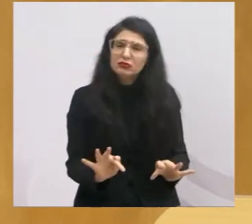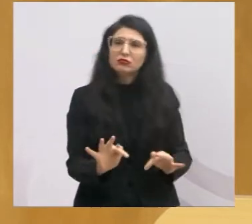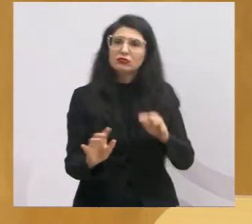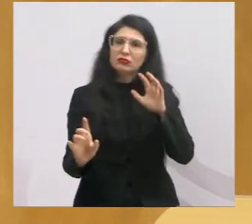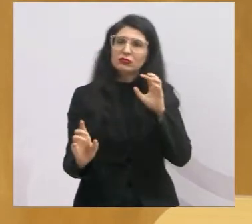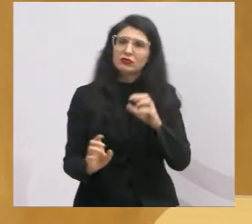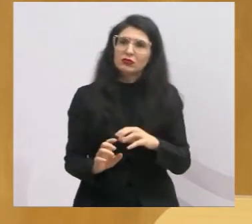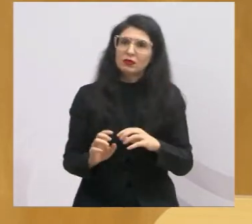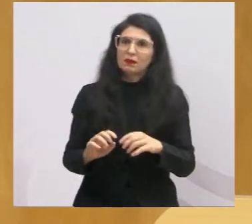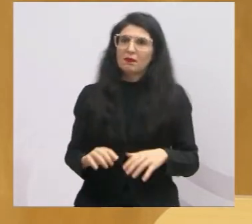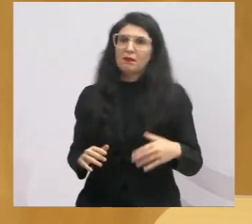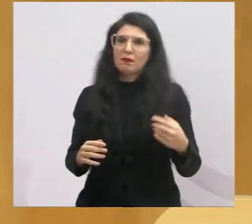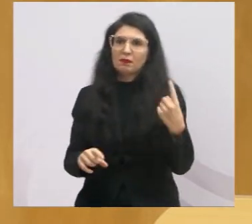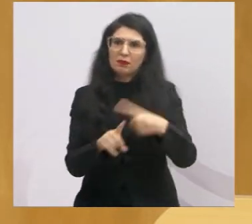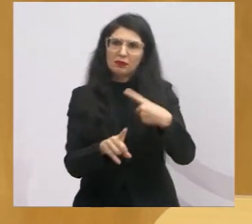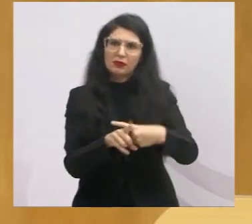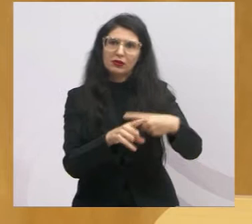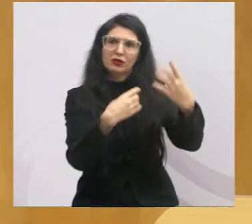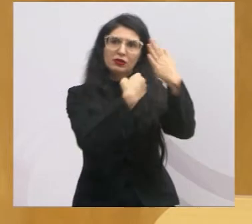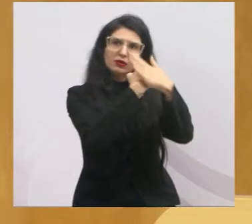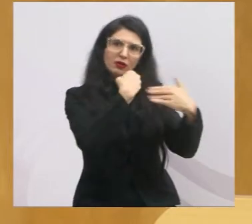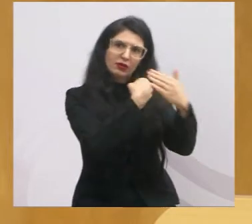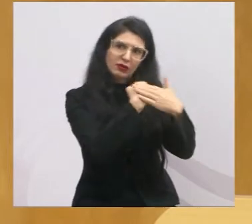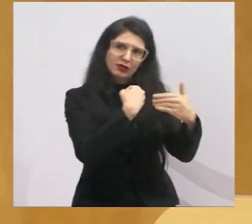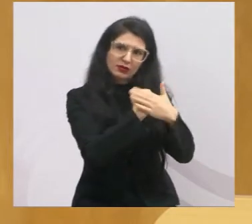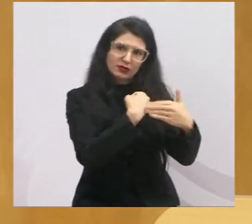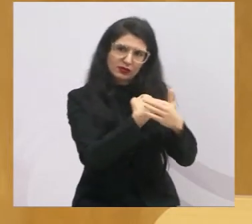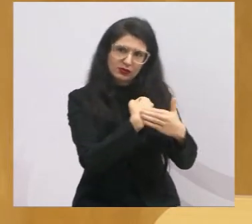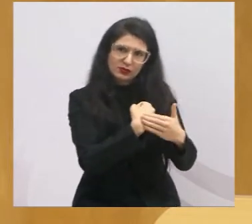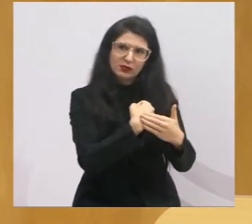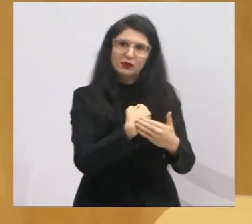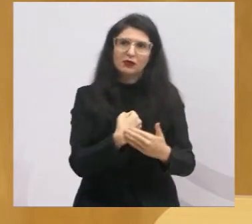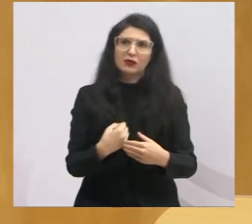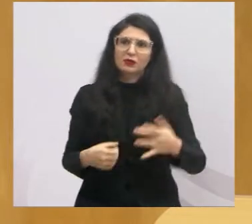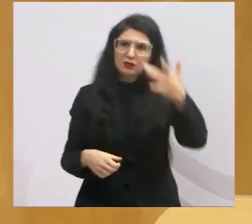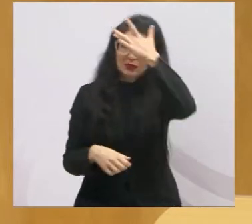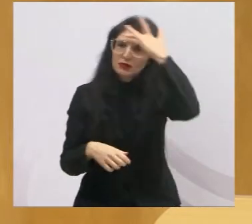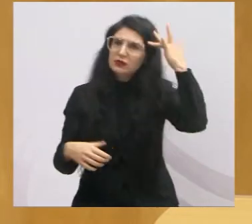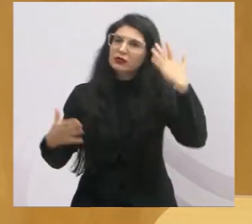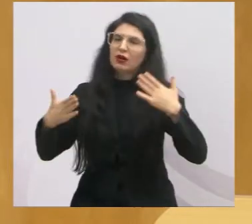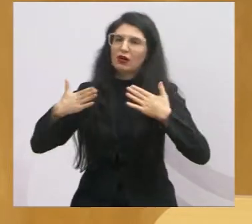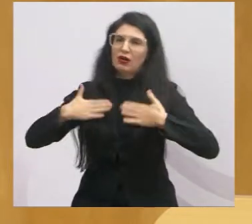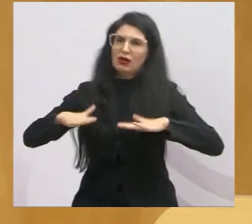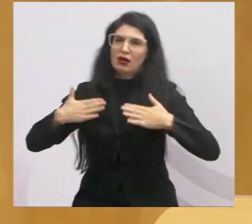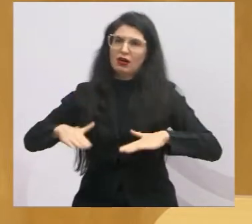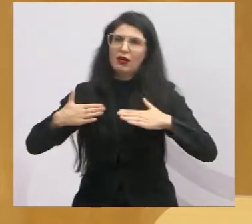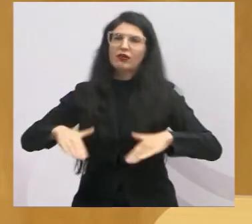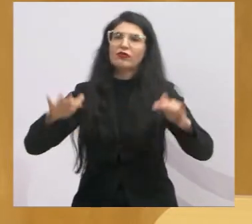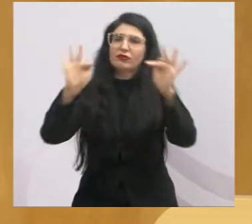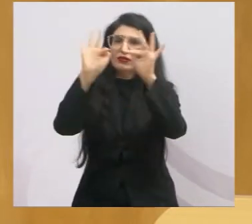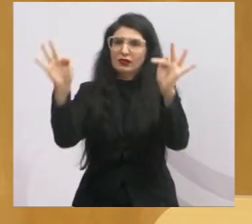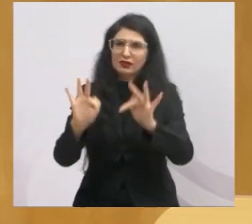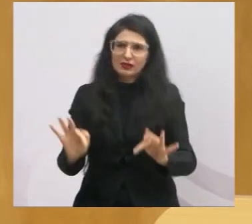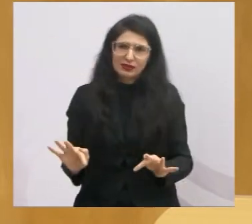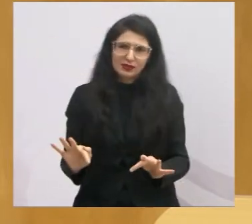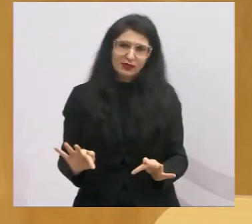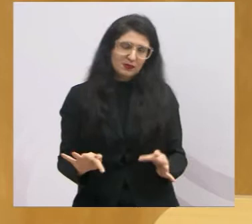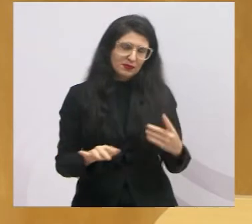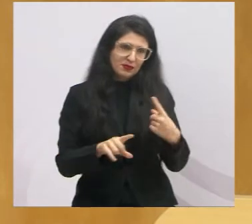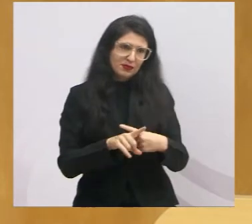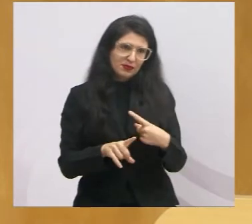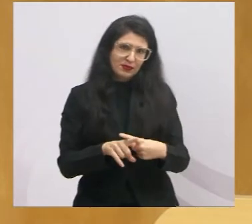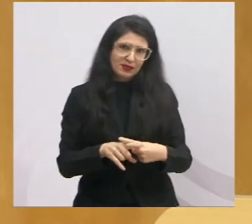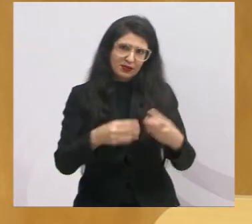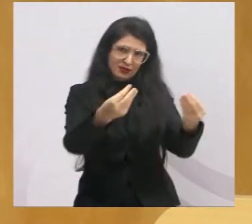senhor presidente. Sob a proteção de Deus e com o coração inteiramente voltado para a pátria e para a comunidade a que